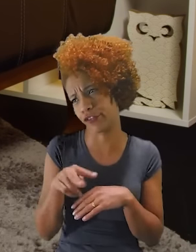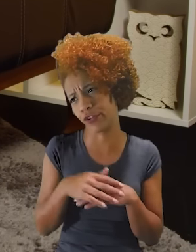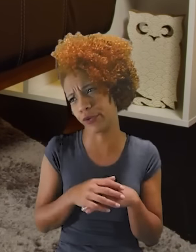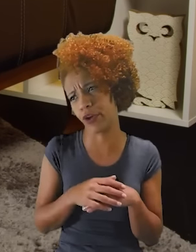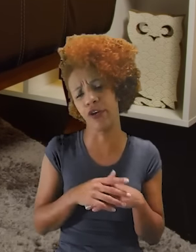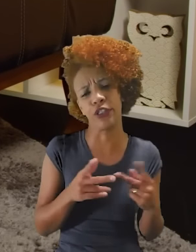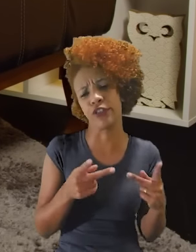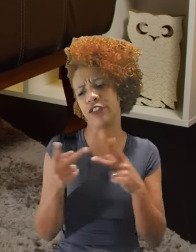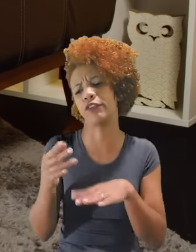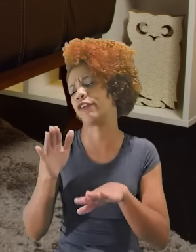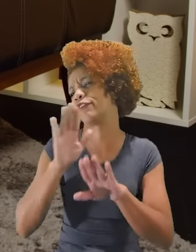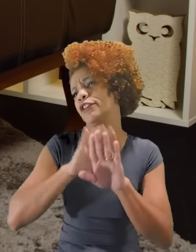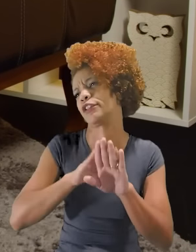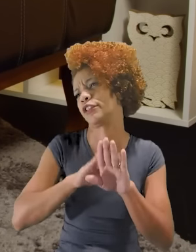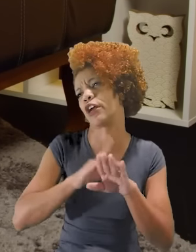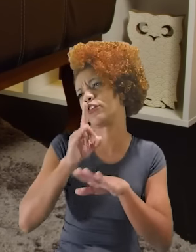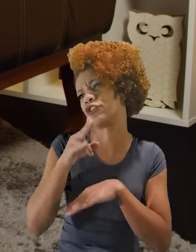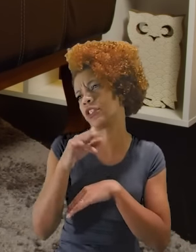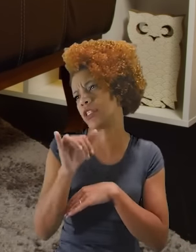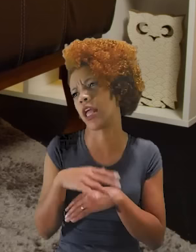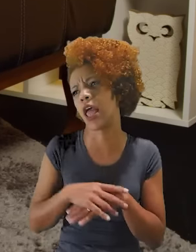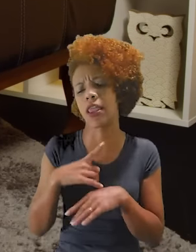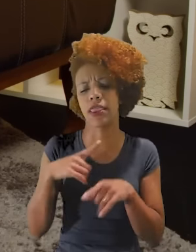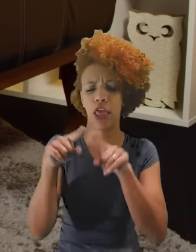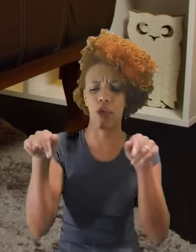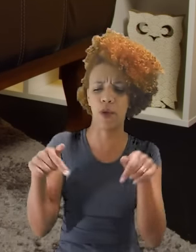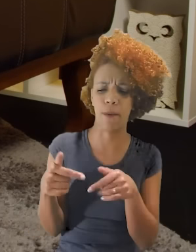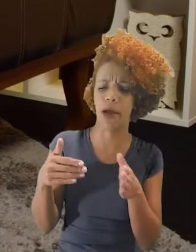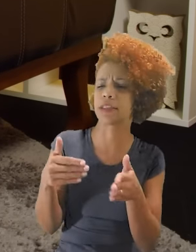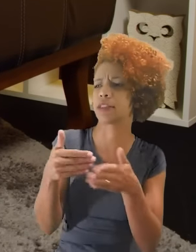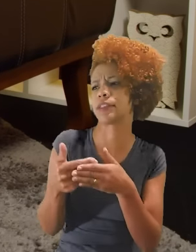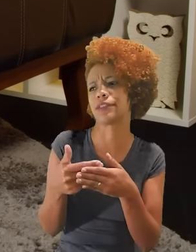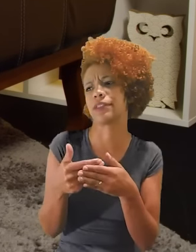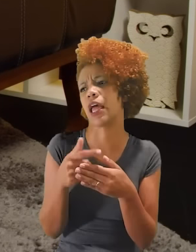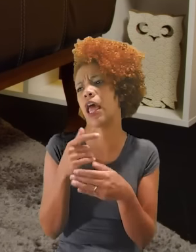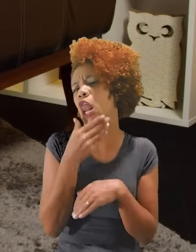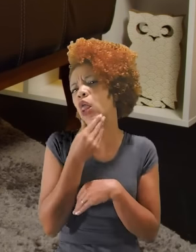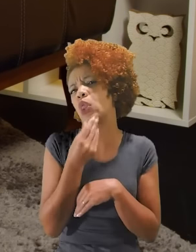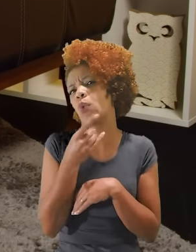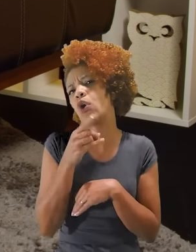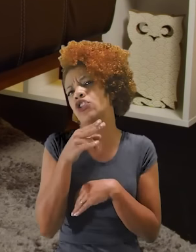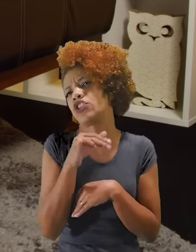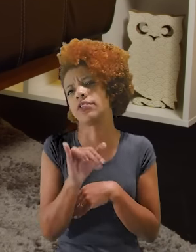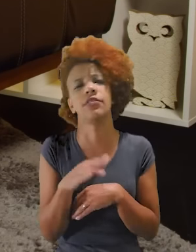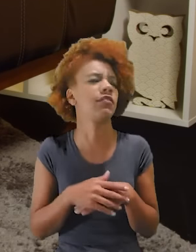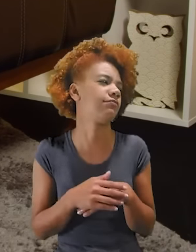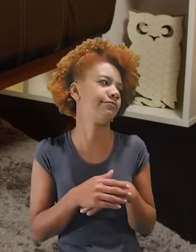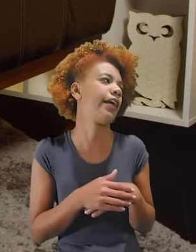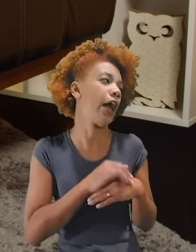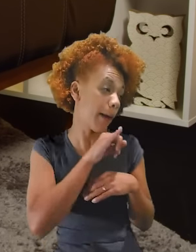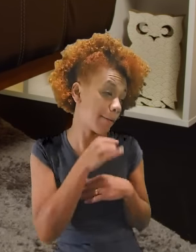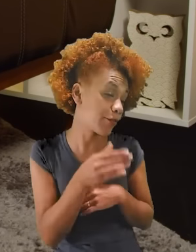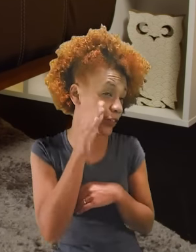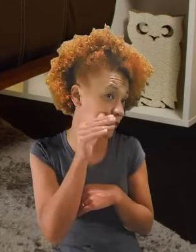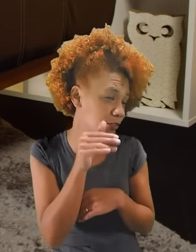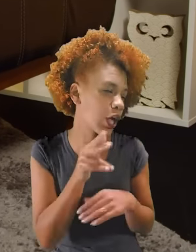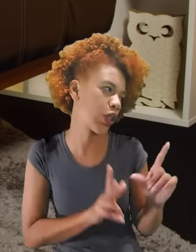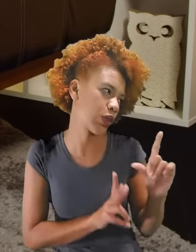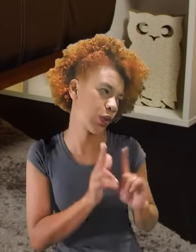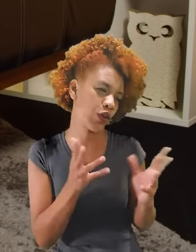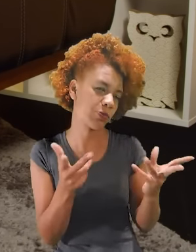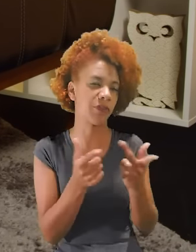Que quando você vai nos bastidores da Disney, tem lá uma sala que tá lá, o Disney... Falando em sala do Walt Disney, aproveitando a mesma curiosidade